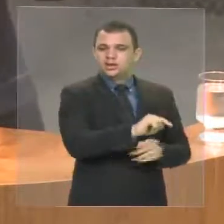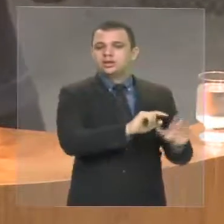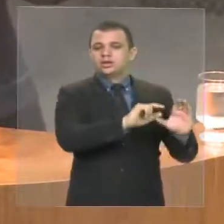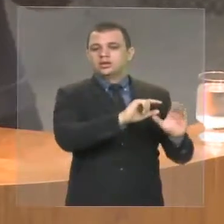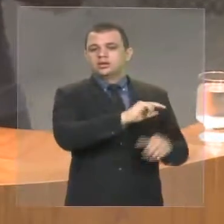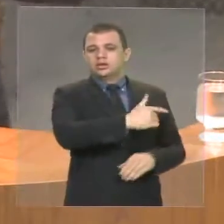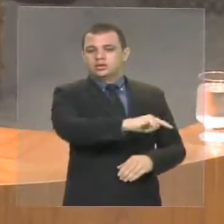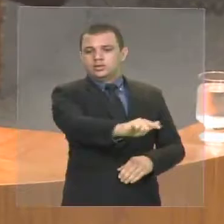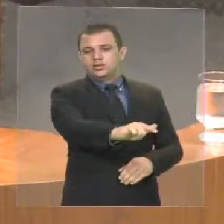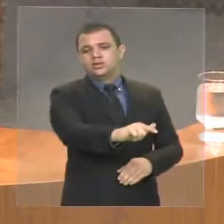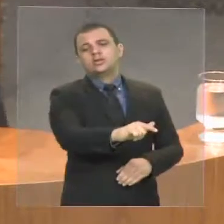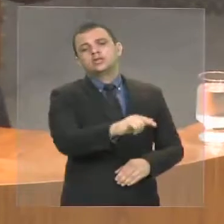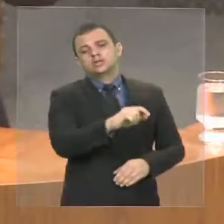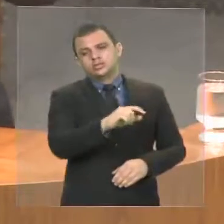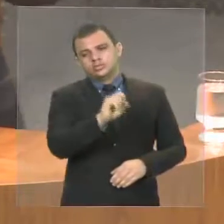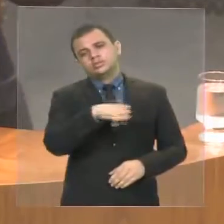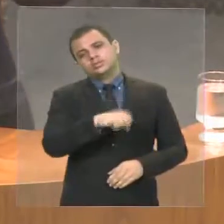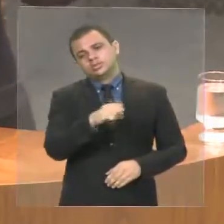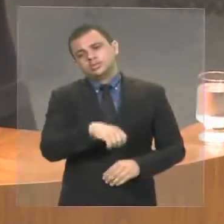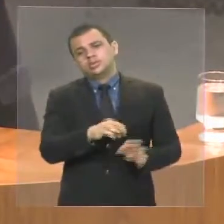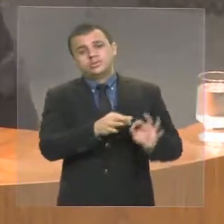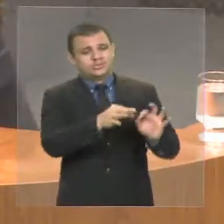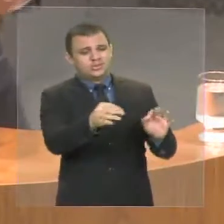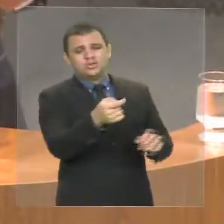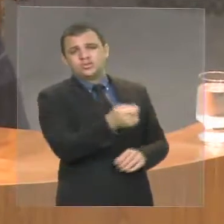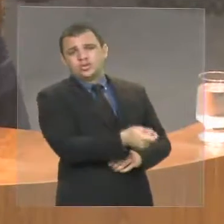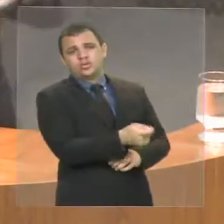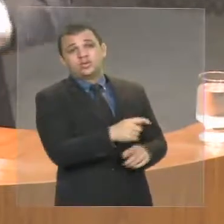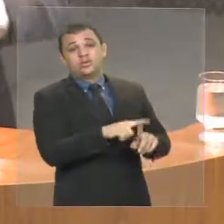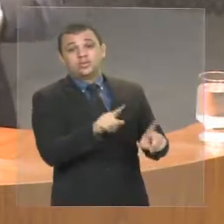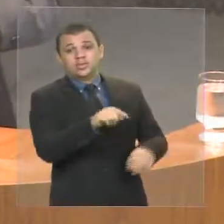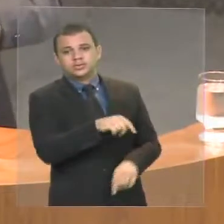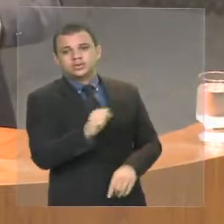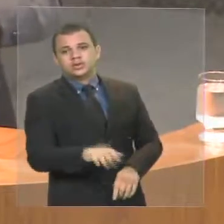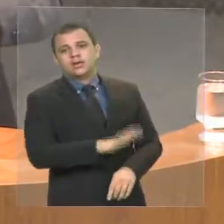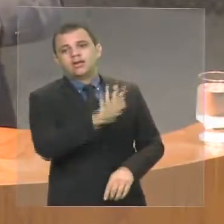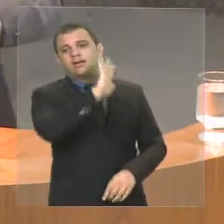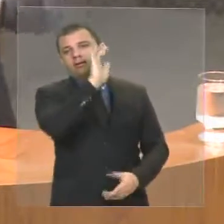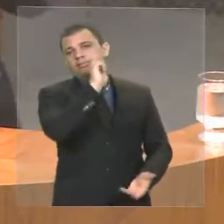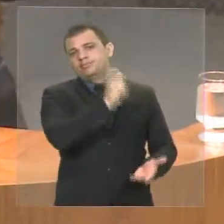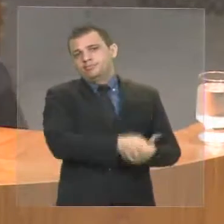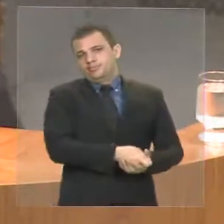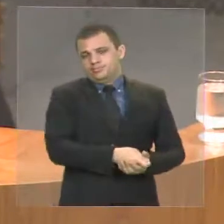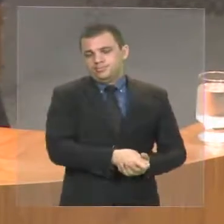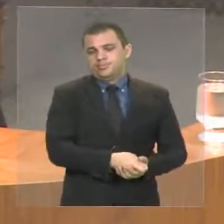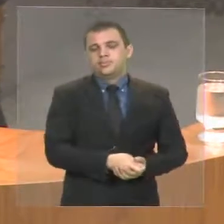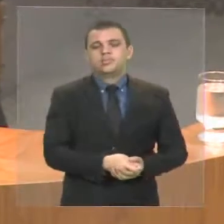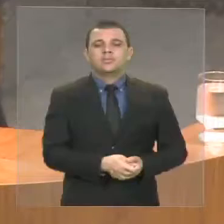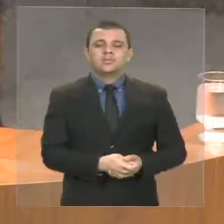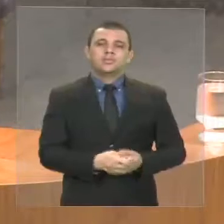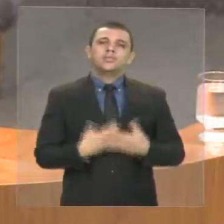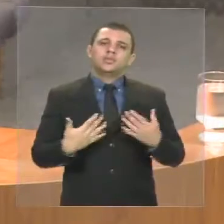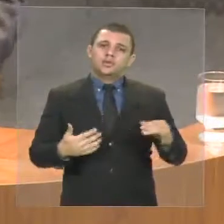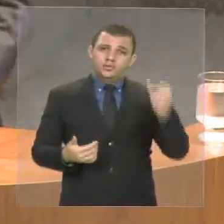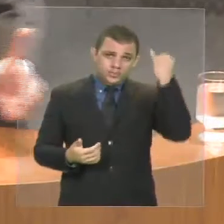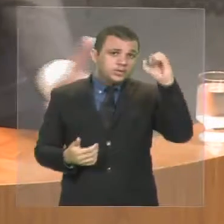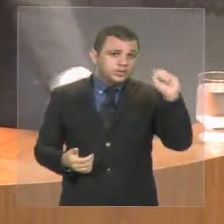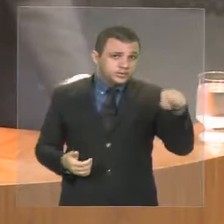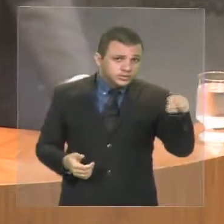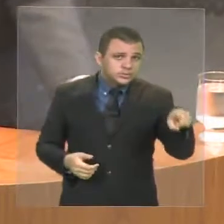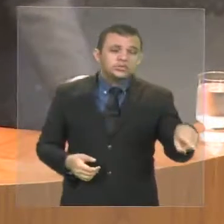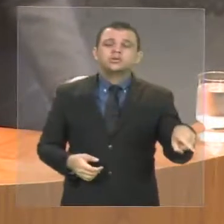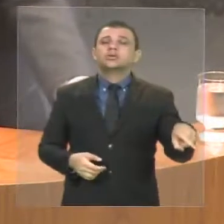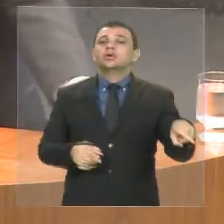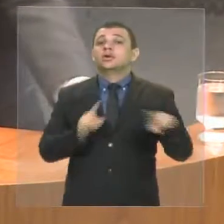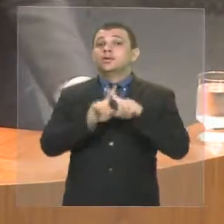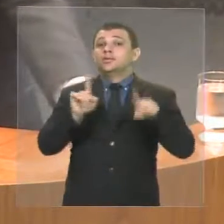parece que é da São Geraldo até a São Carlos. De extensão muito pequena, porque o custo é muito alto. Então, é importante, agora não em